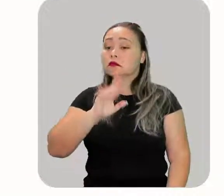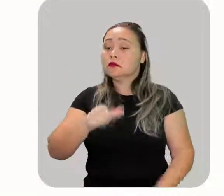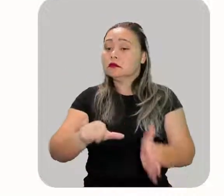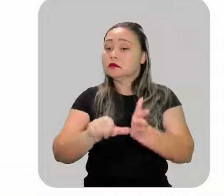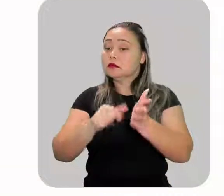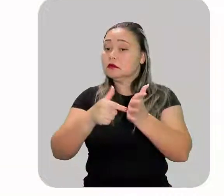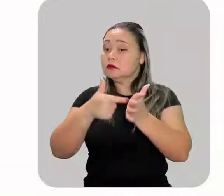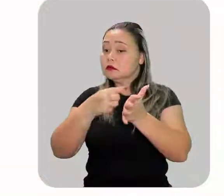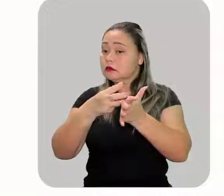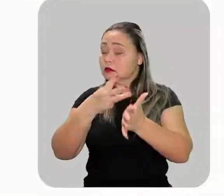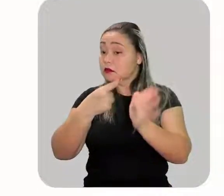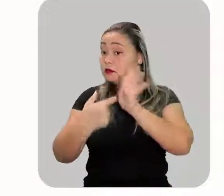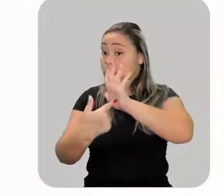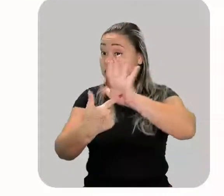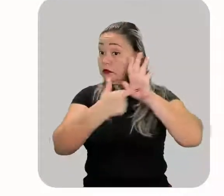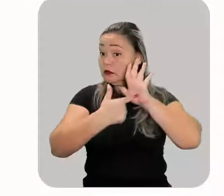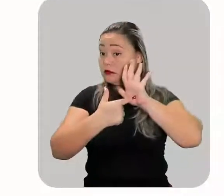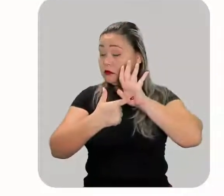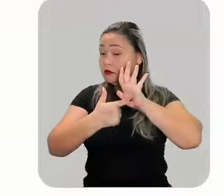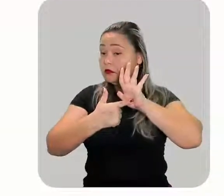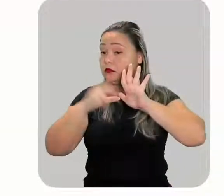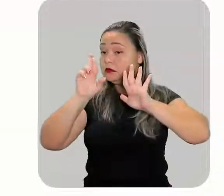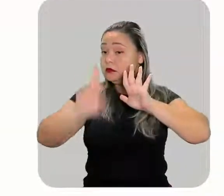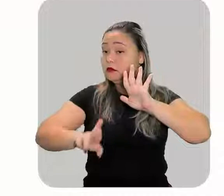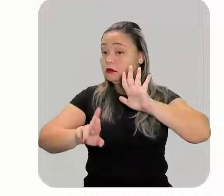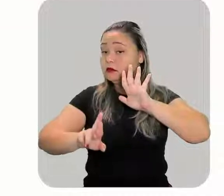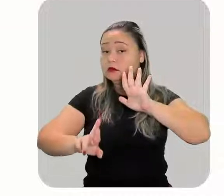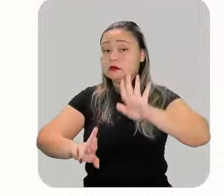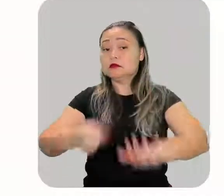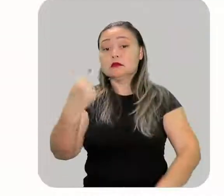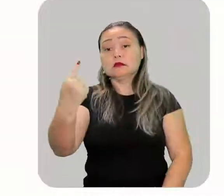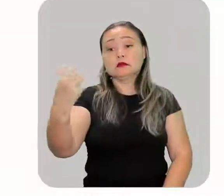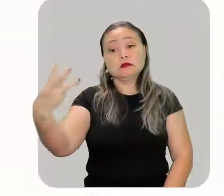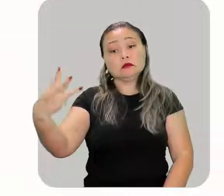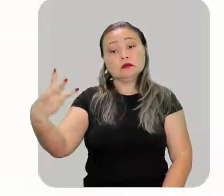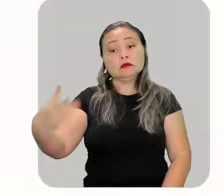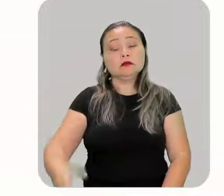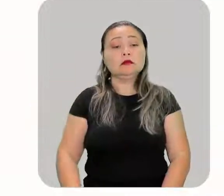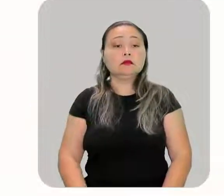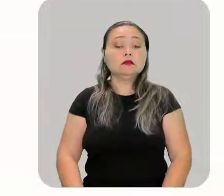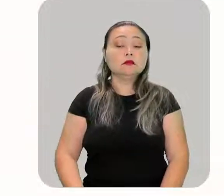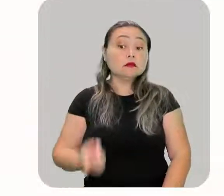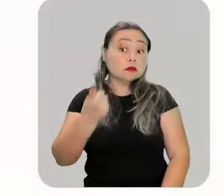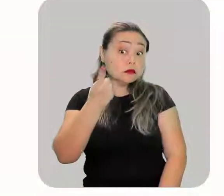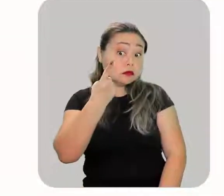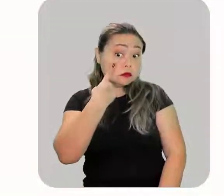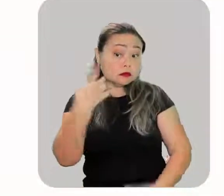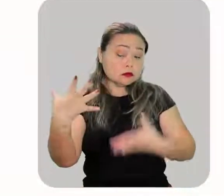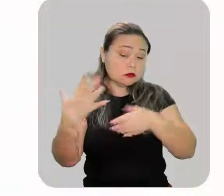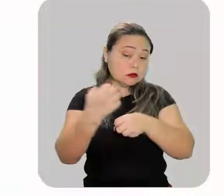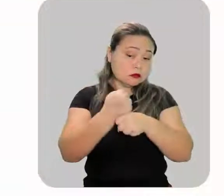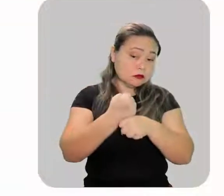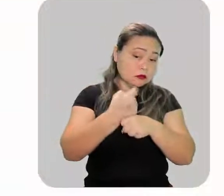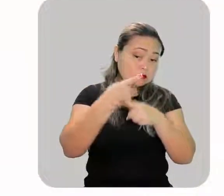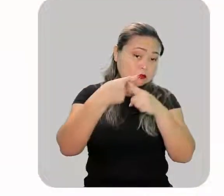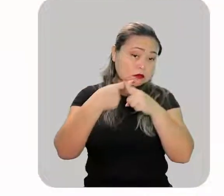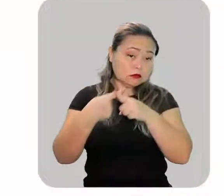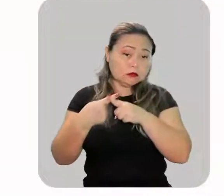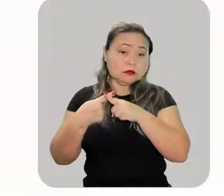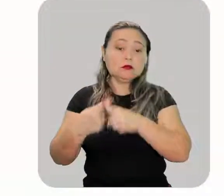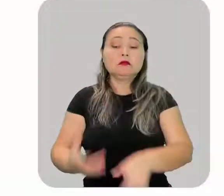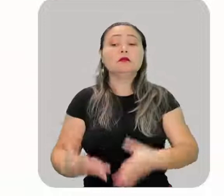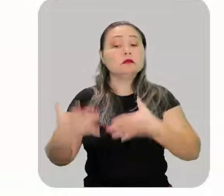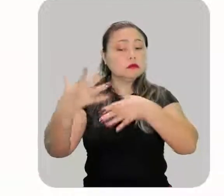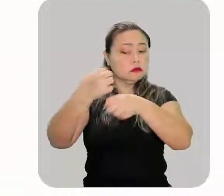dou-lhe 3. Resposta 1 e 3. Olha lá, vamos por soma e produto? A soma e o